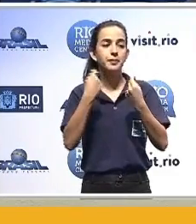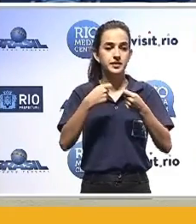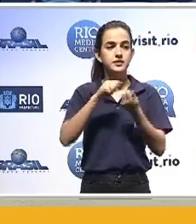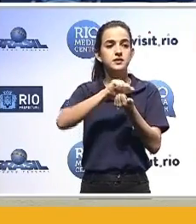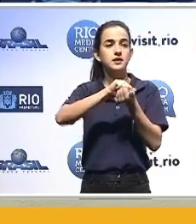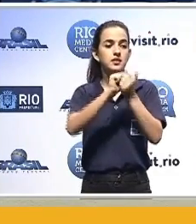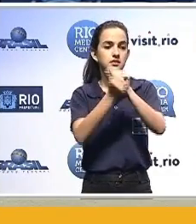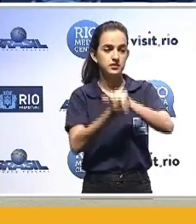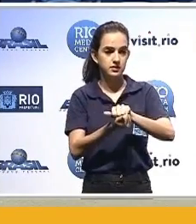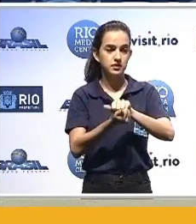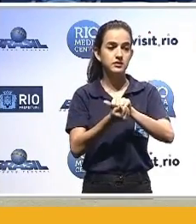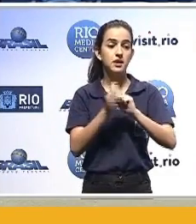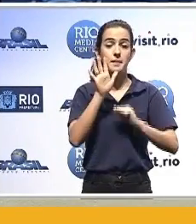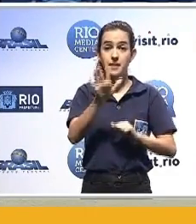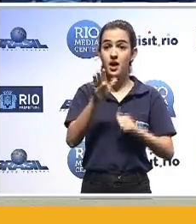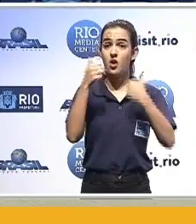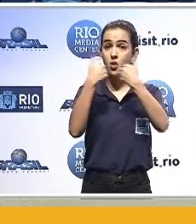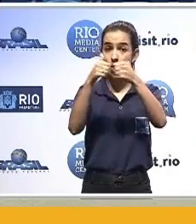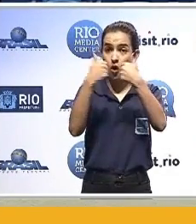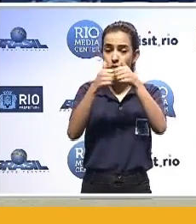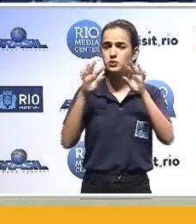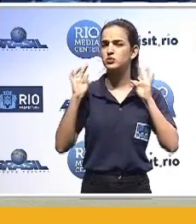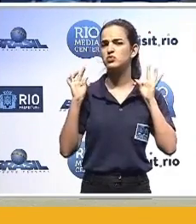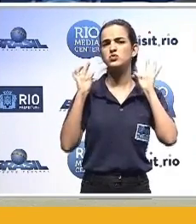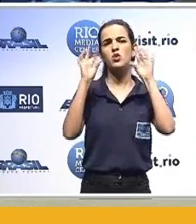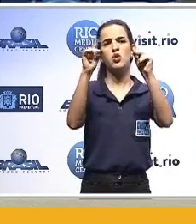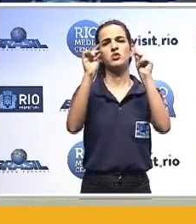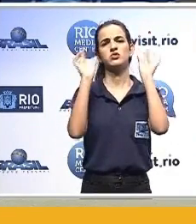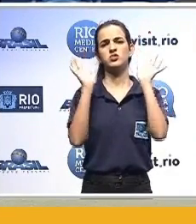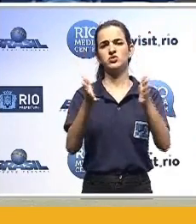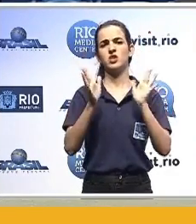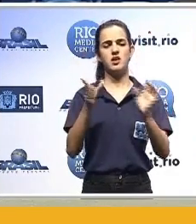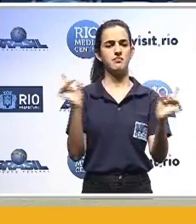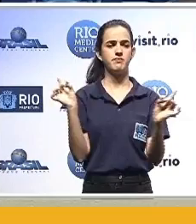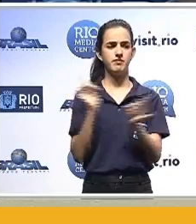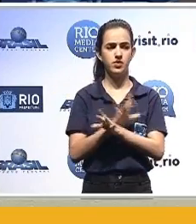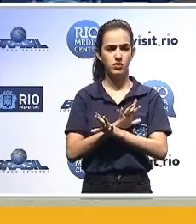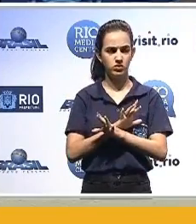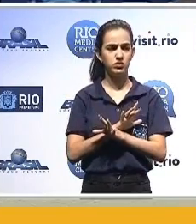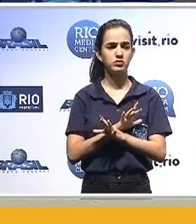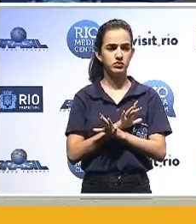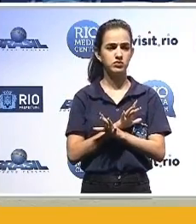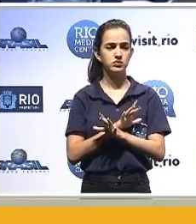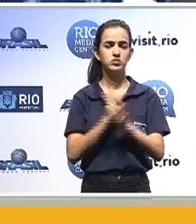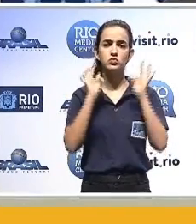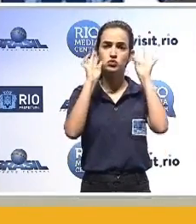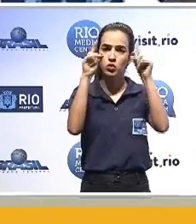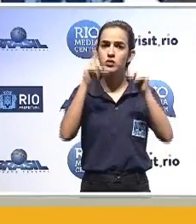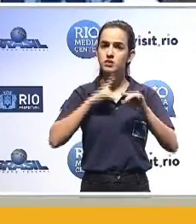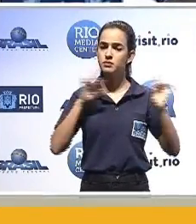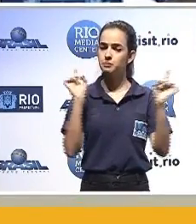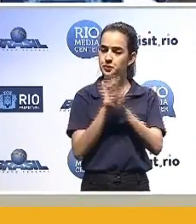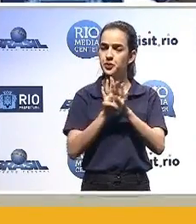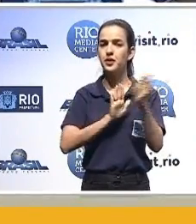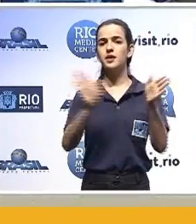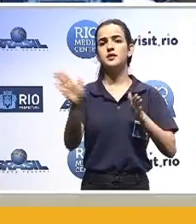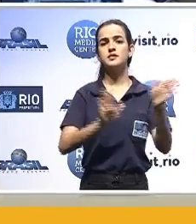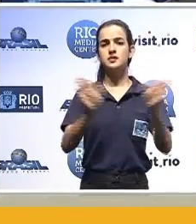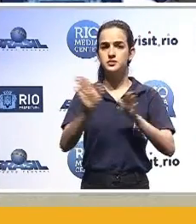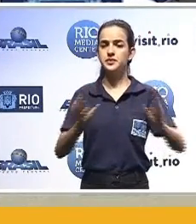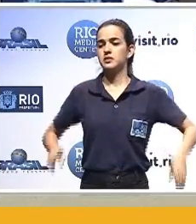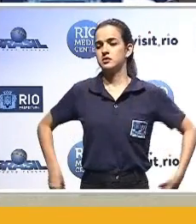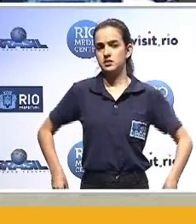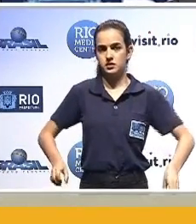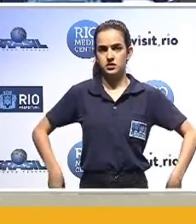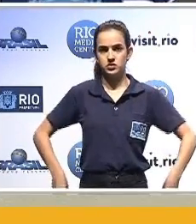na parte do transporte urbano, todos os bus hoje têm acessibilidade para